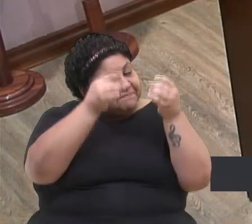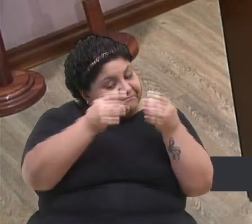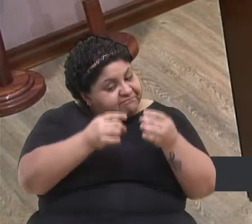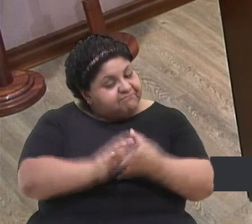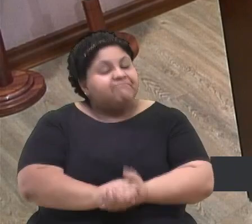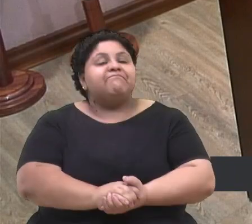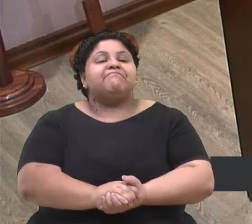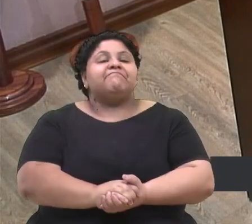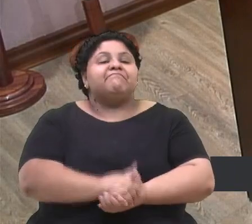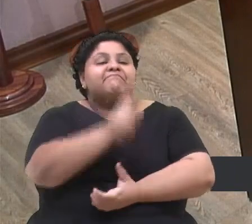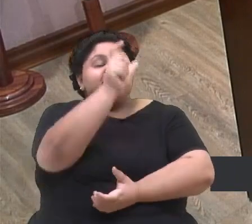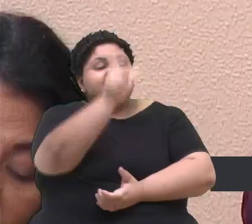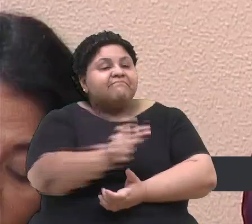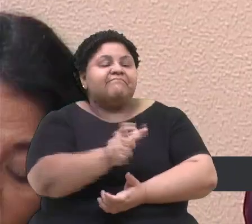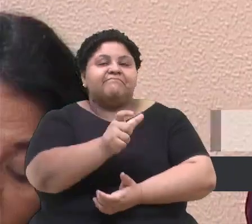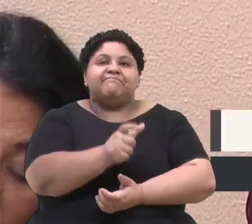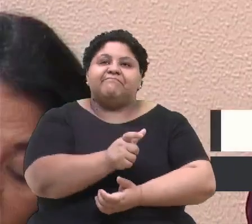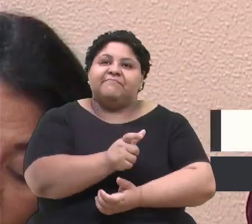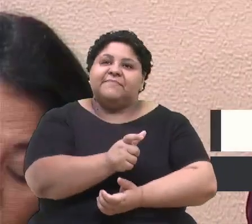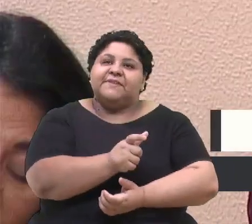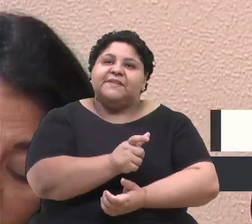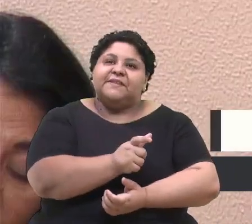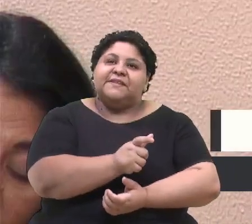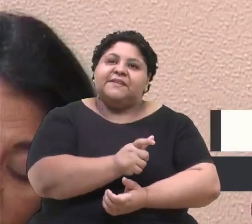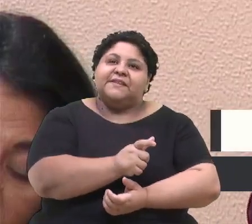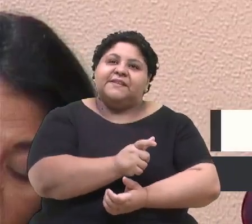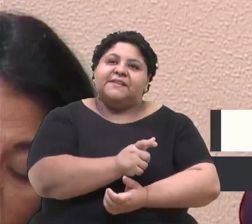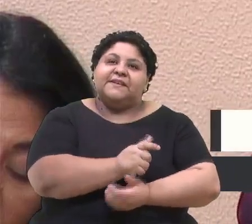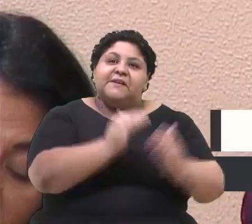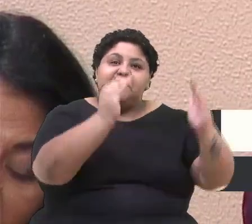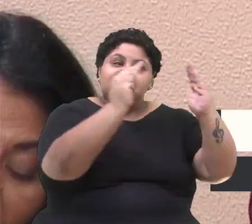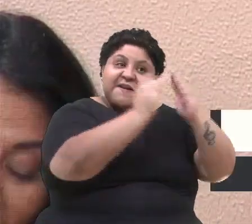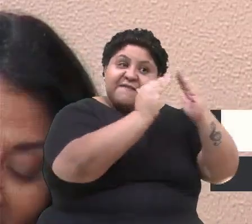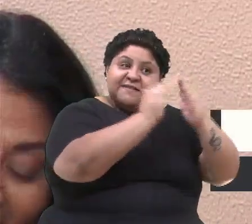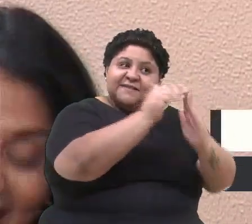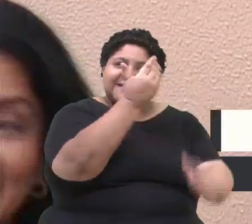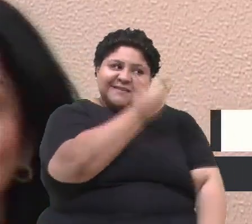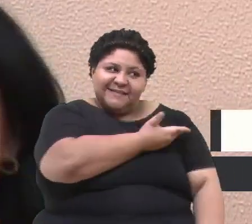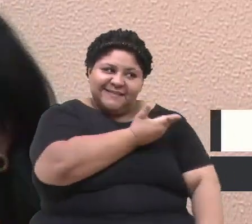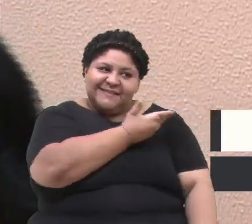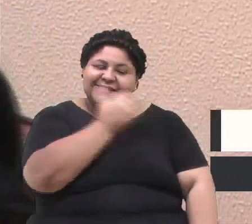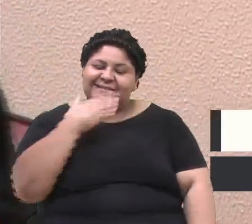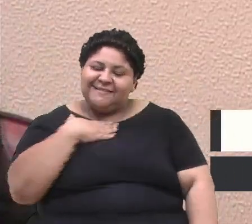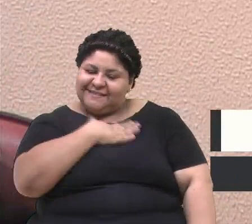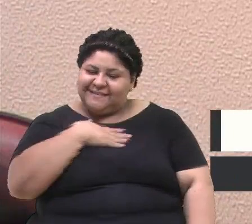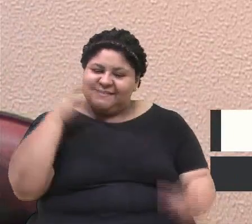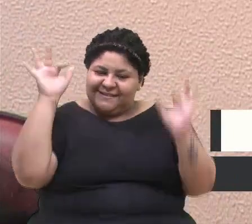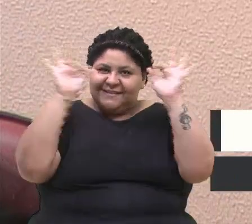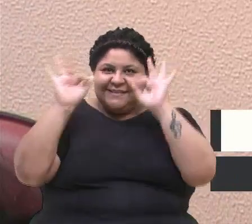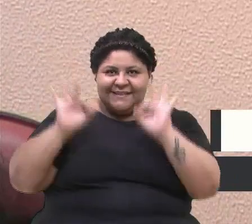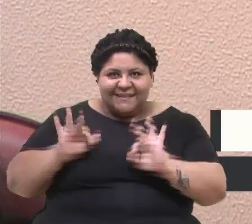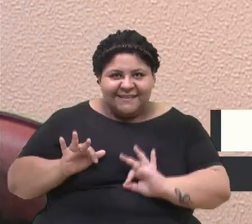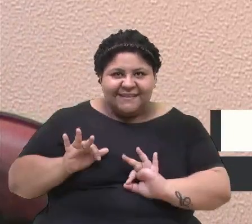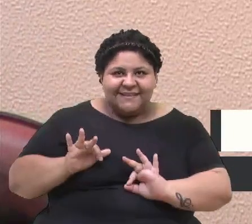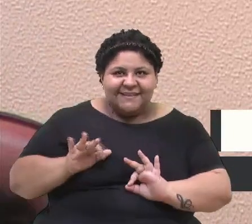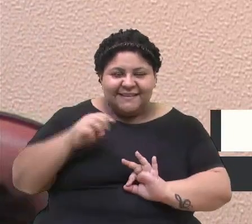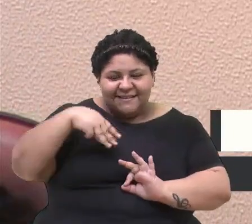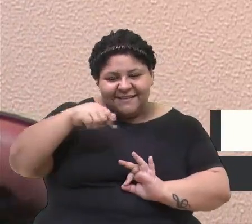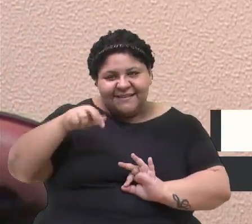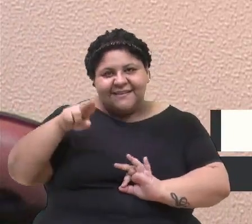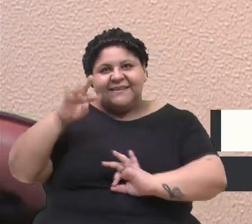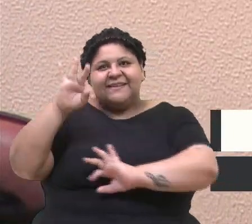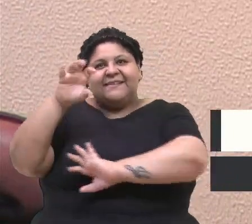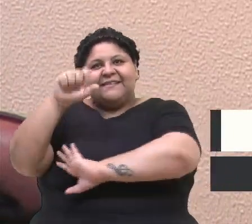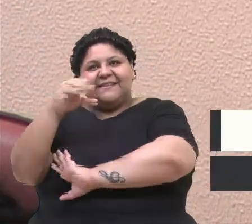ao pessoal que, queira ou não queira, são minhas vizinhas que estão ali, então eu fico muito feliz, né, tia Marta? Tia Marta, a